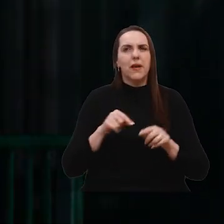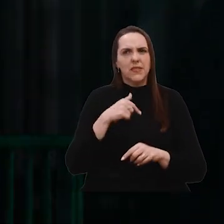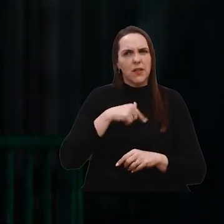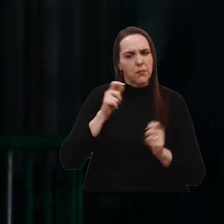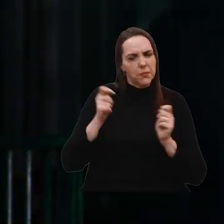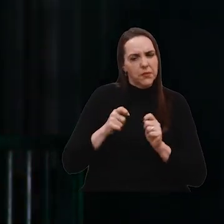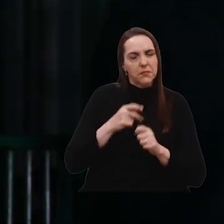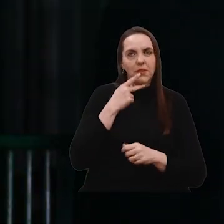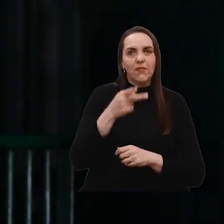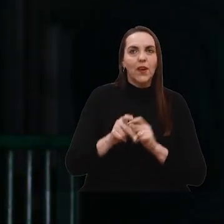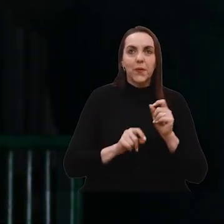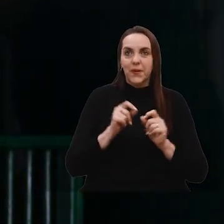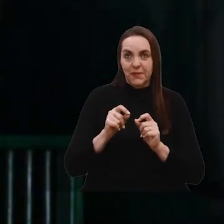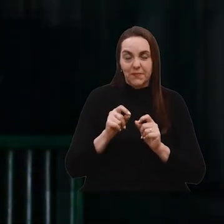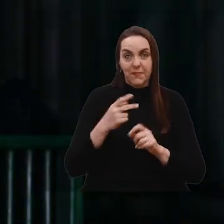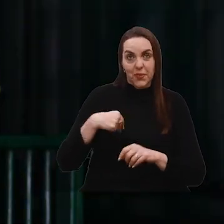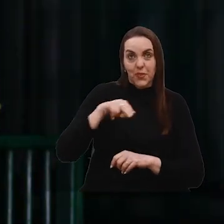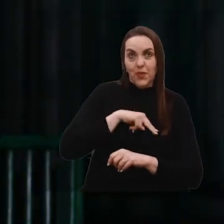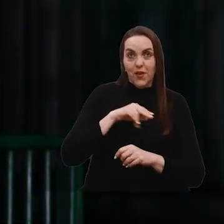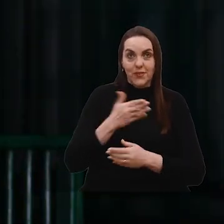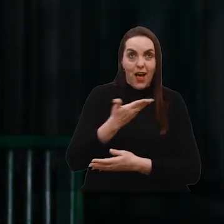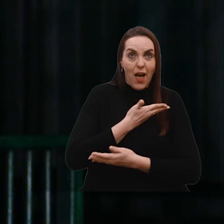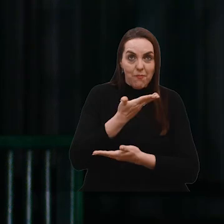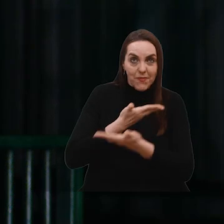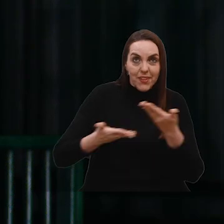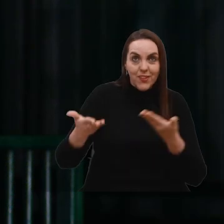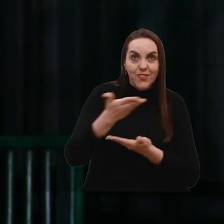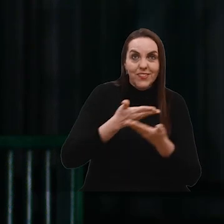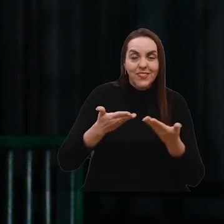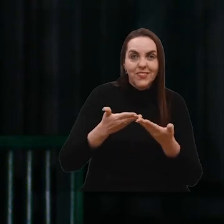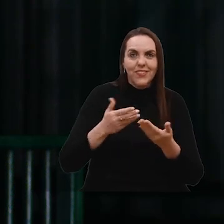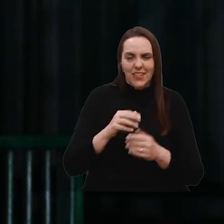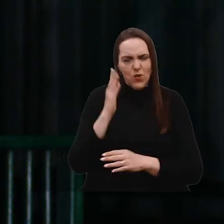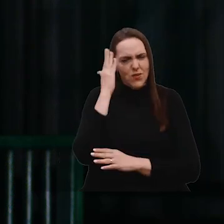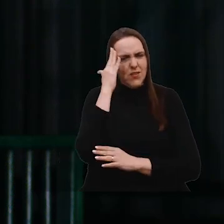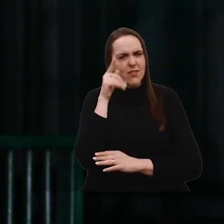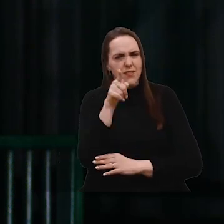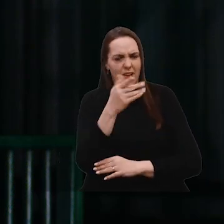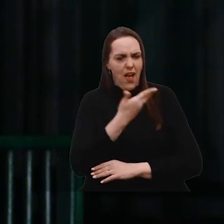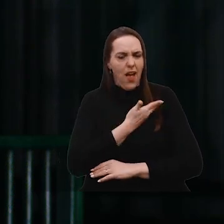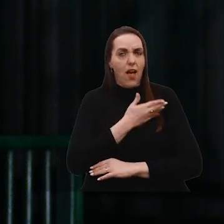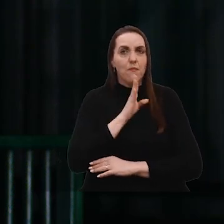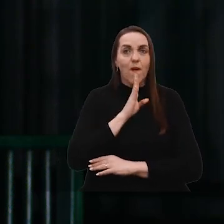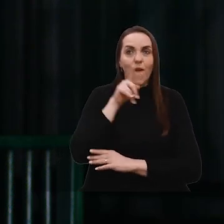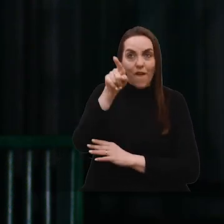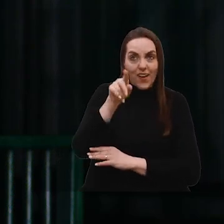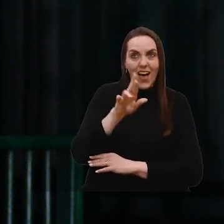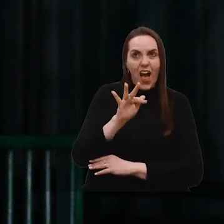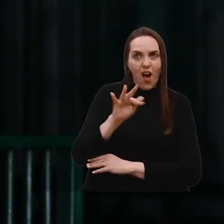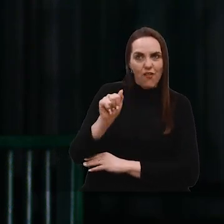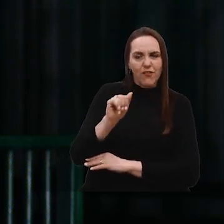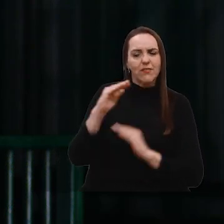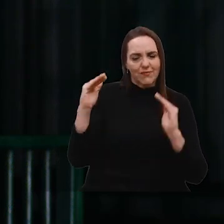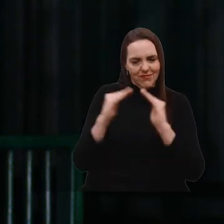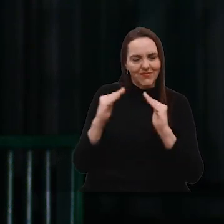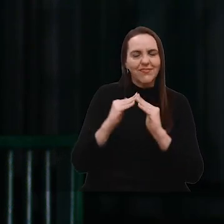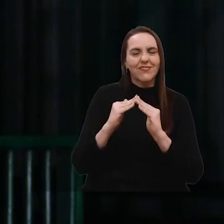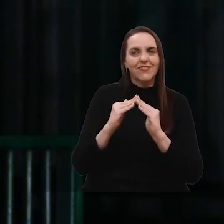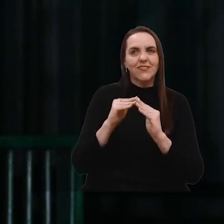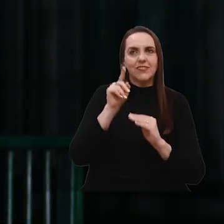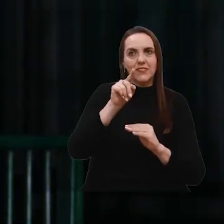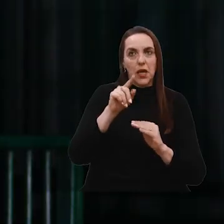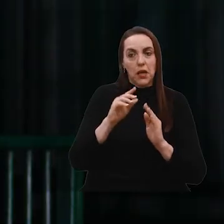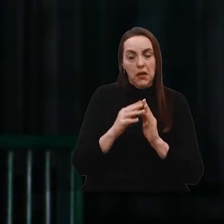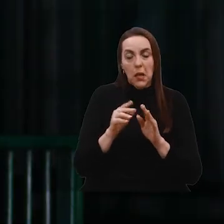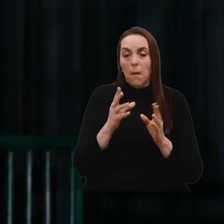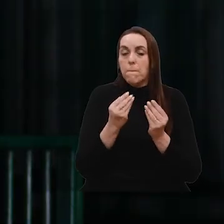Invejável. Mas eu acho que aqui eu posso dizer, já que nós estamos entre amigos E sei que os amigos que conhecem o Rafa